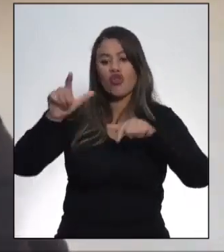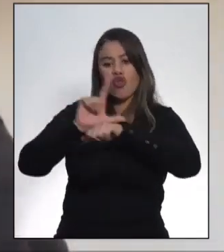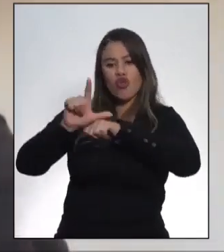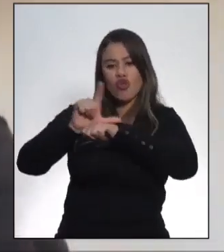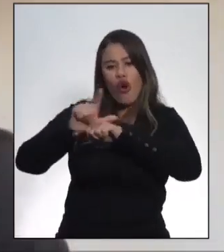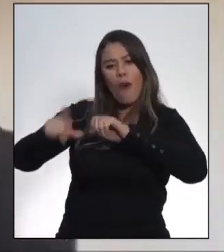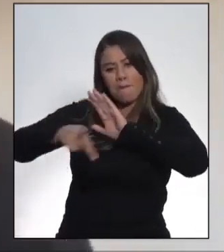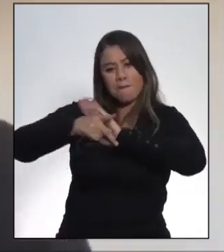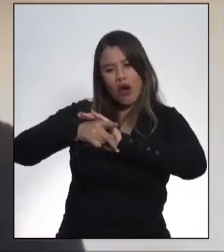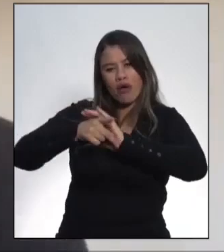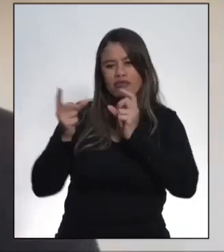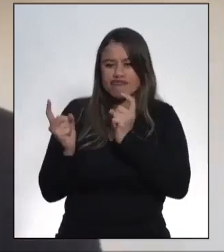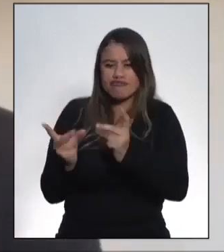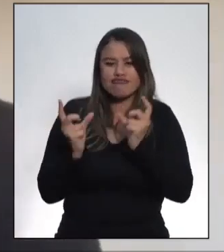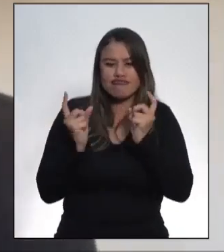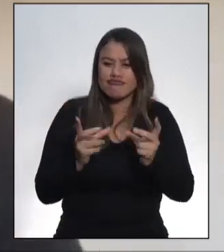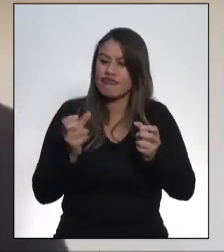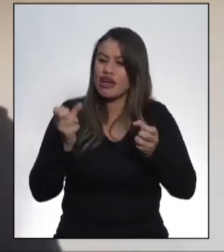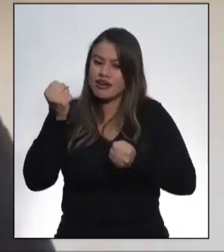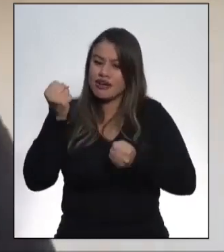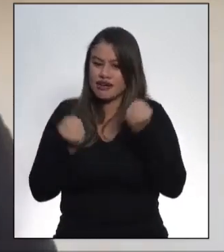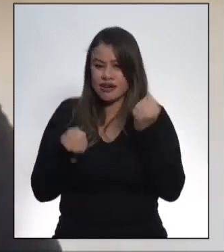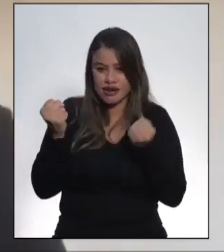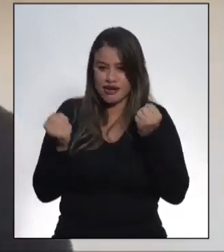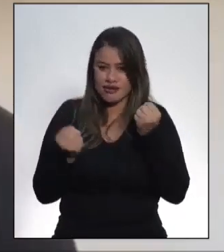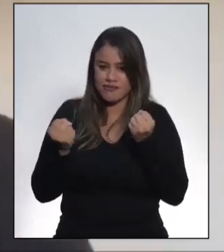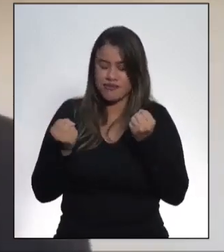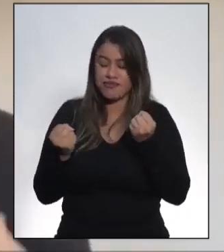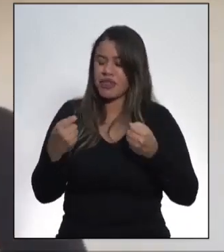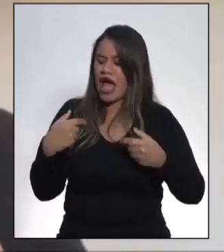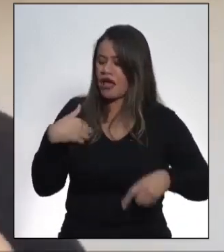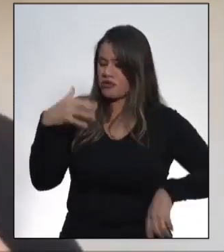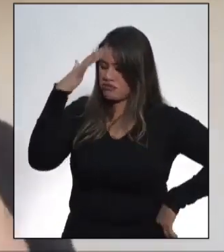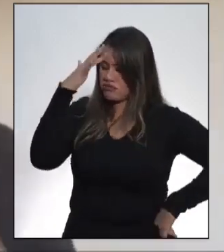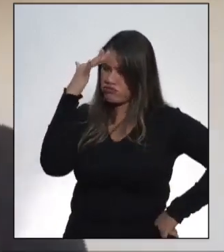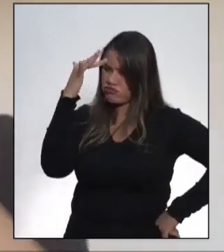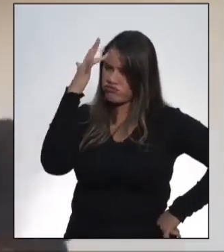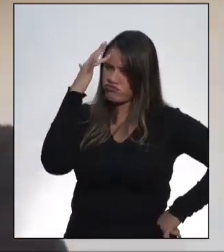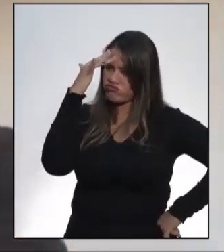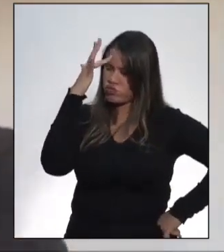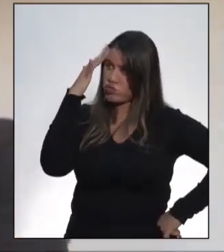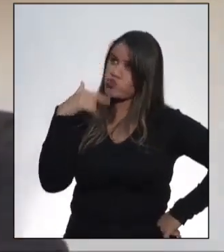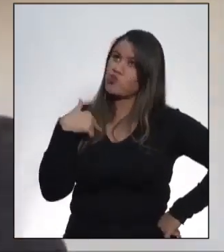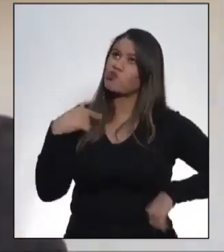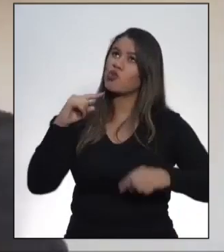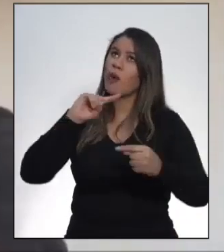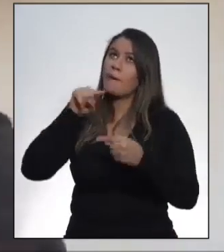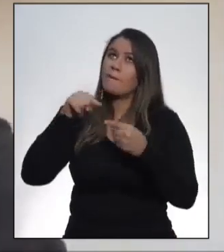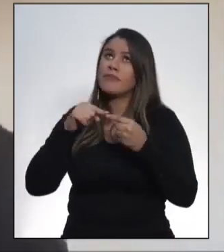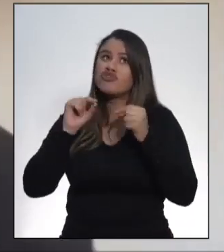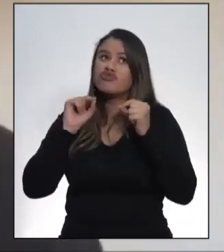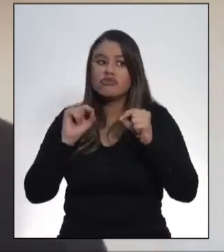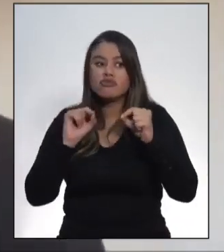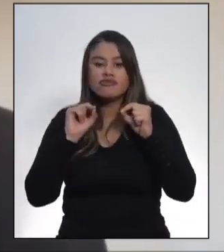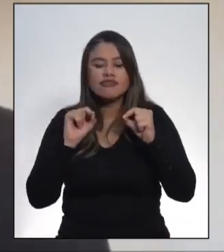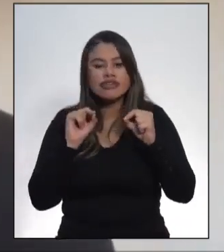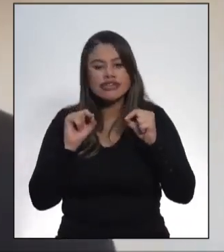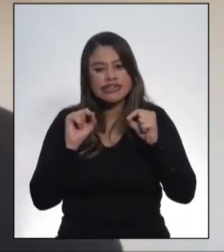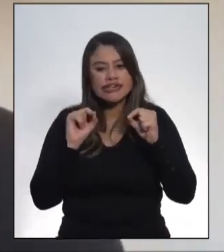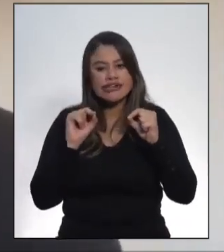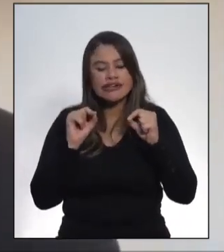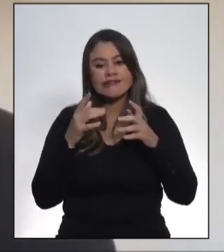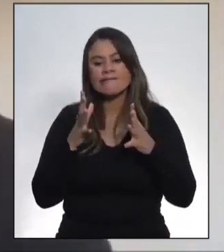luxo. Nesse caso, será que meu objetivo, se eu for dono de uma concessionária de carros de luxo,